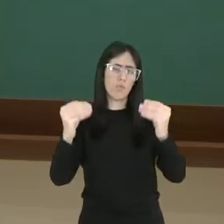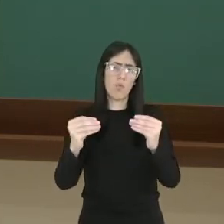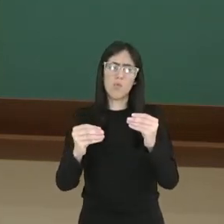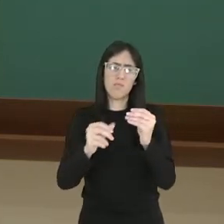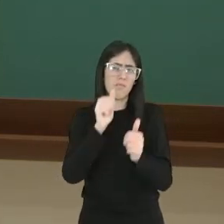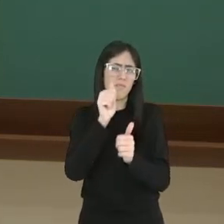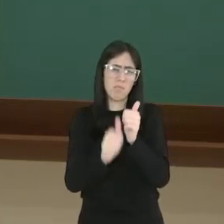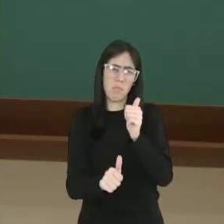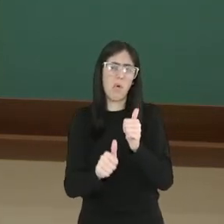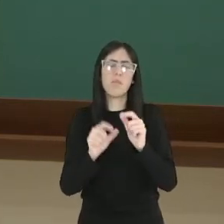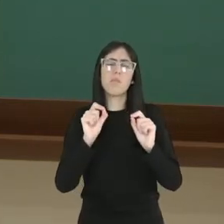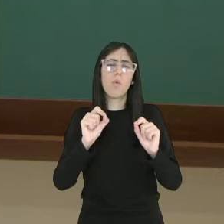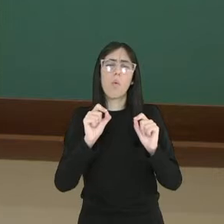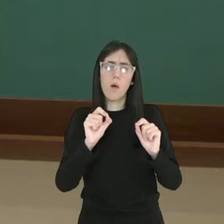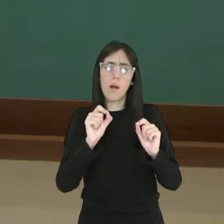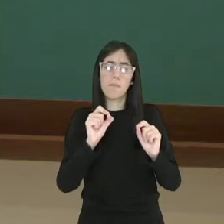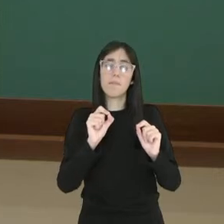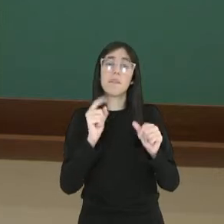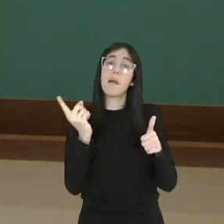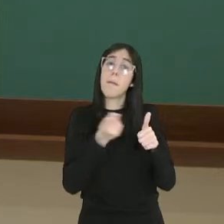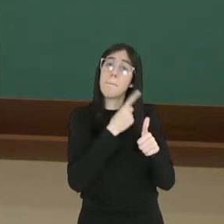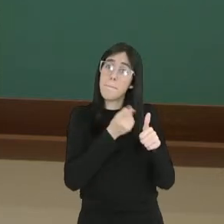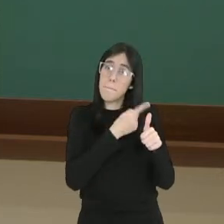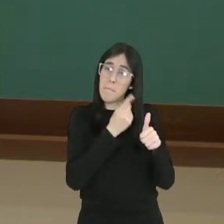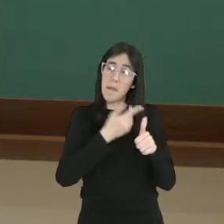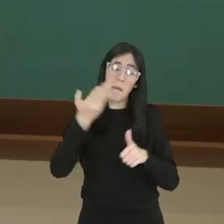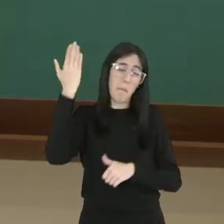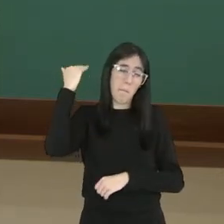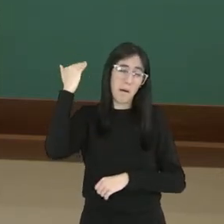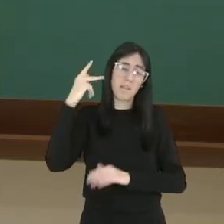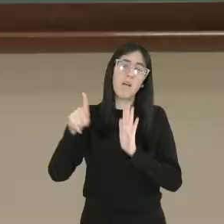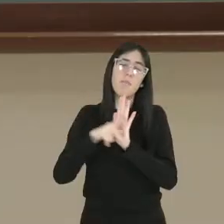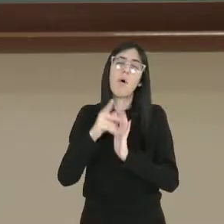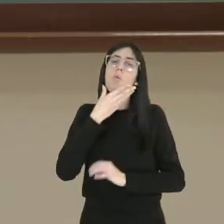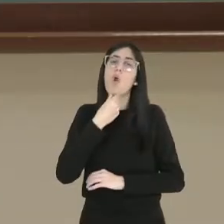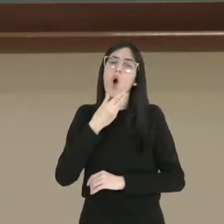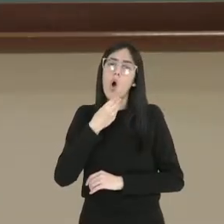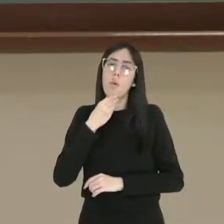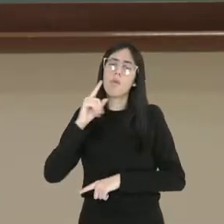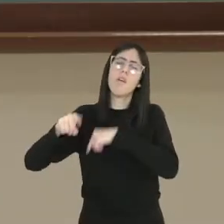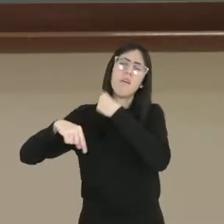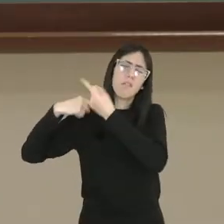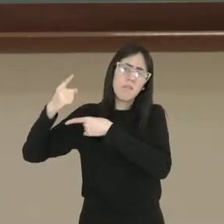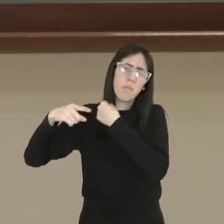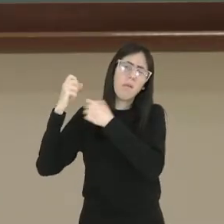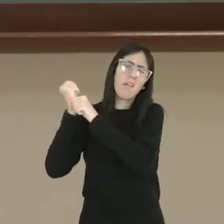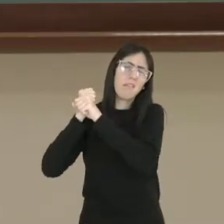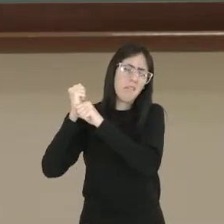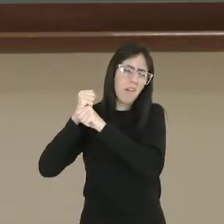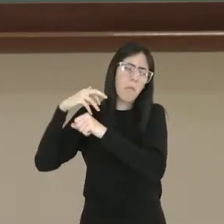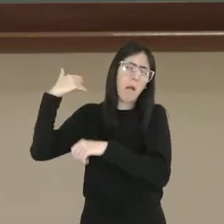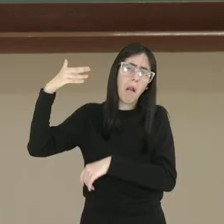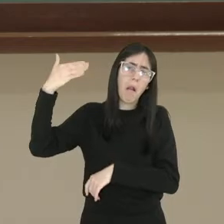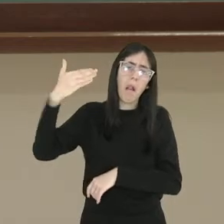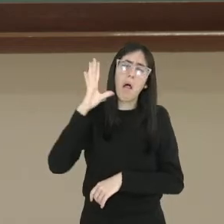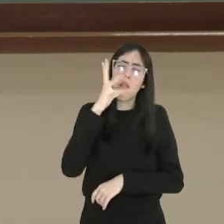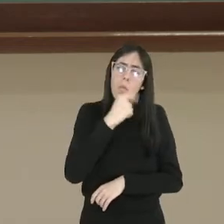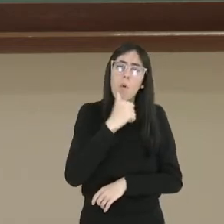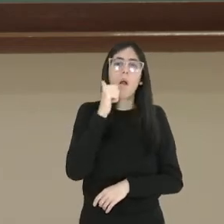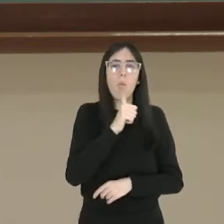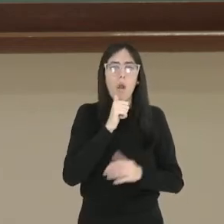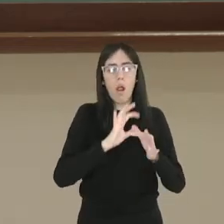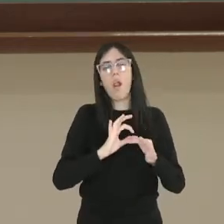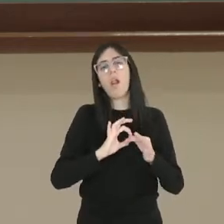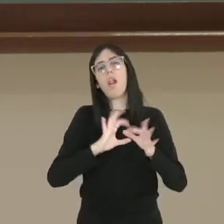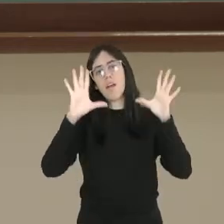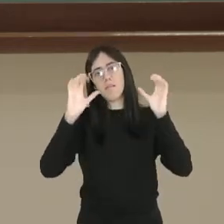esportivas, ela primeiro esteve presente entre os homens. Só com o passar do tempo, com o passar dos anos, que as mulheres também